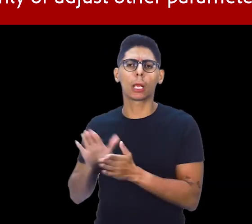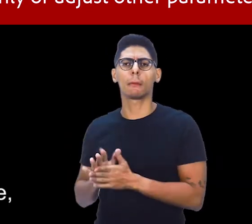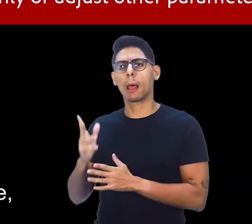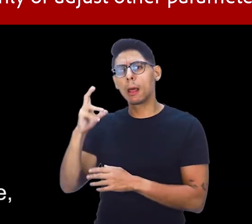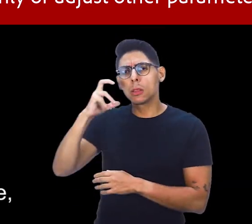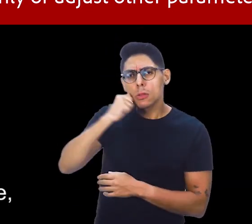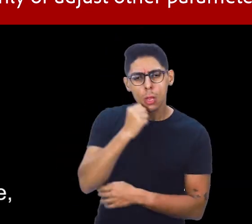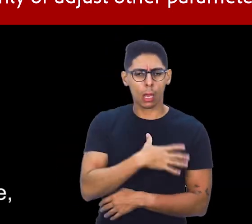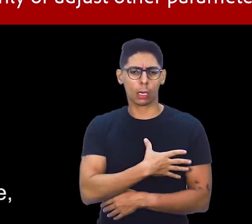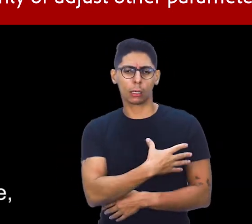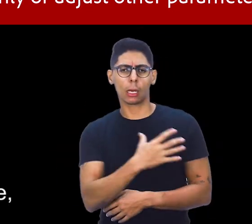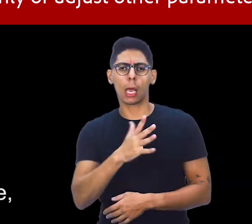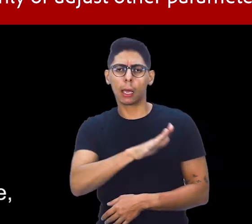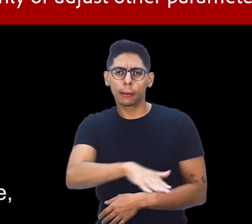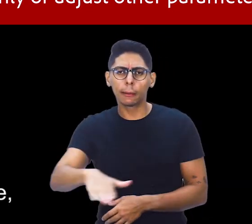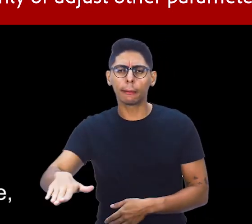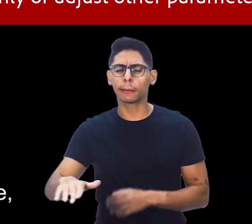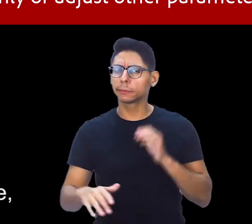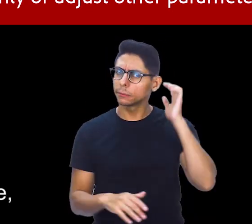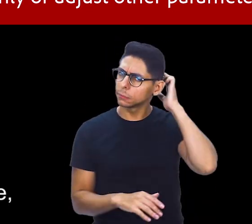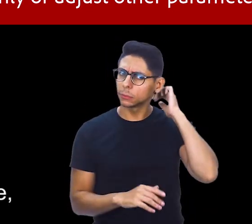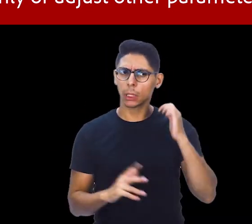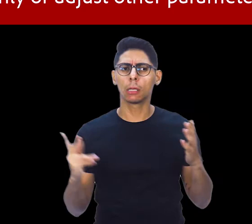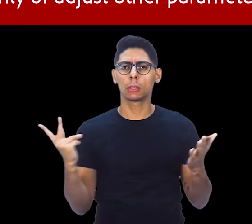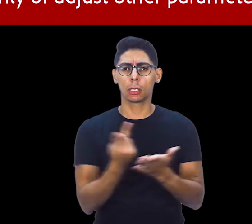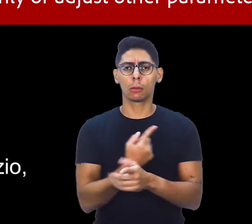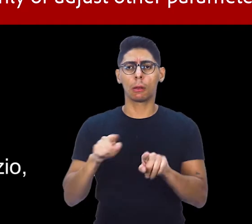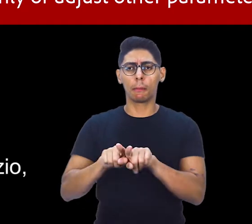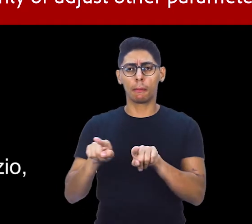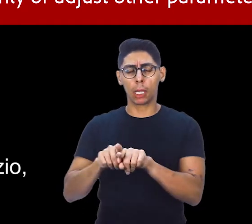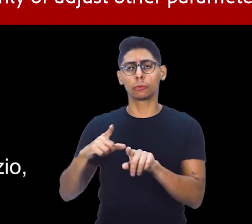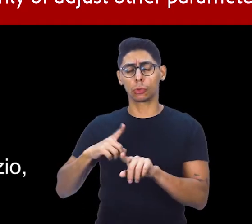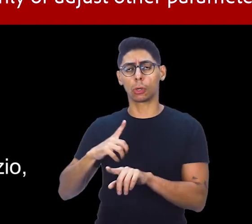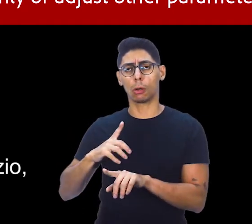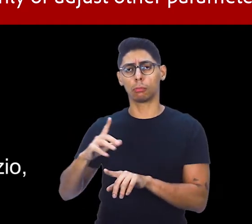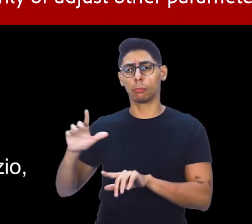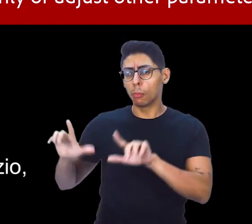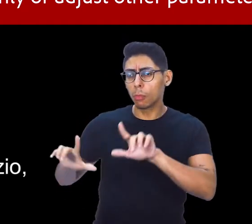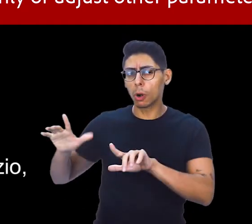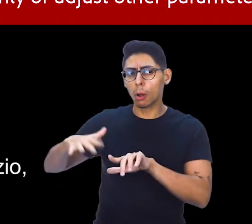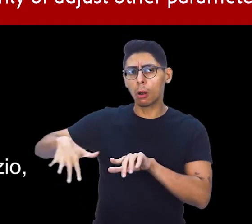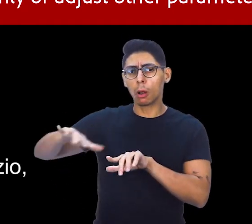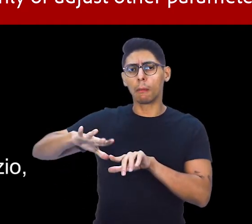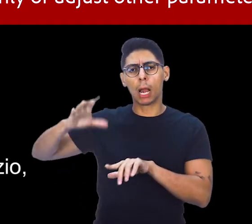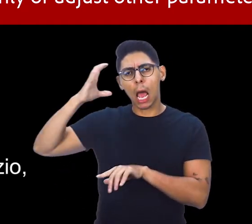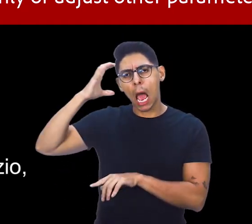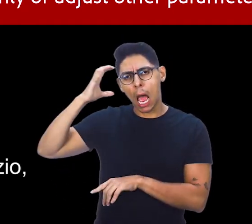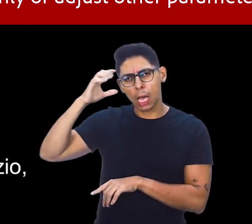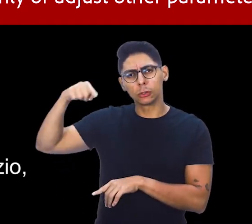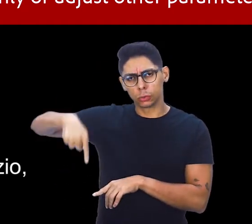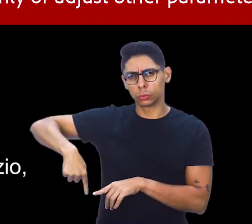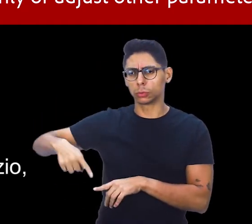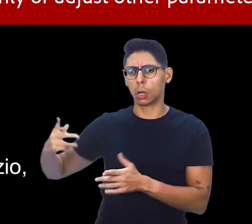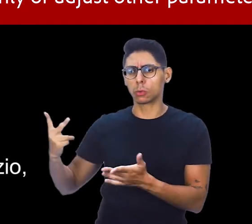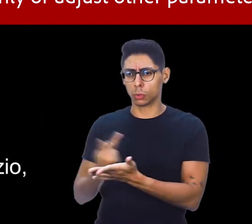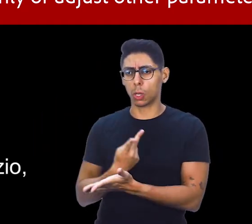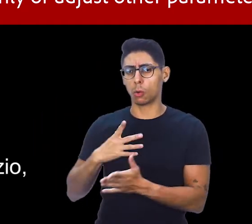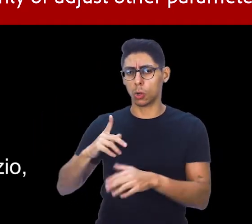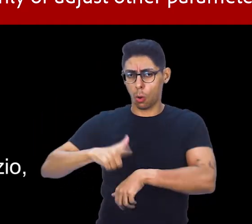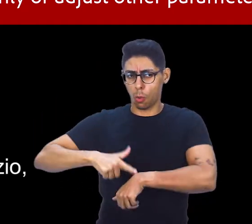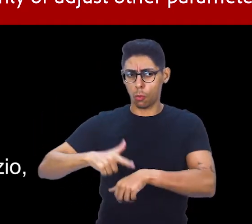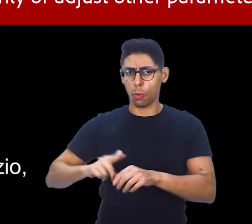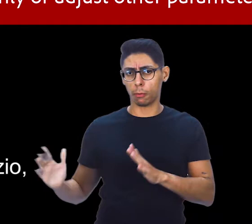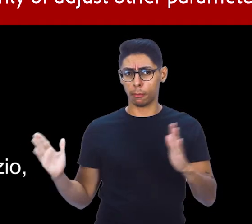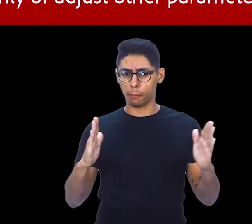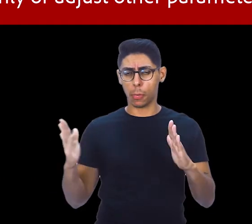criança. Eu também tive um programa na Rádio Manchete, num espaço oferecido pelo Roberto Canásio, onde